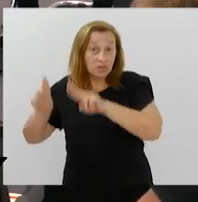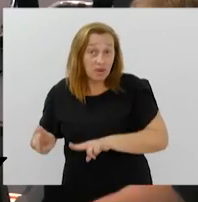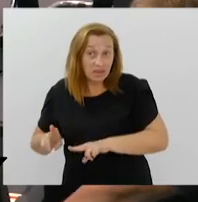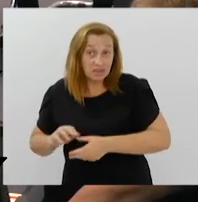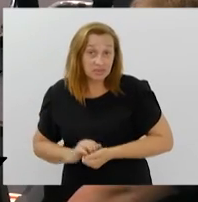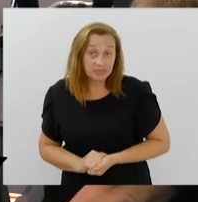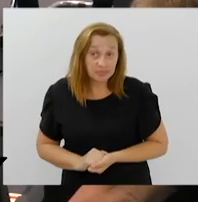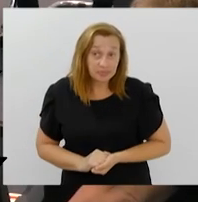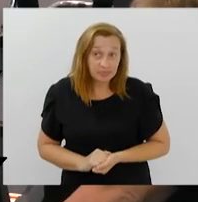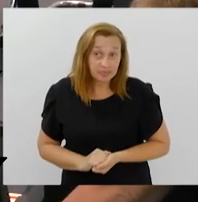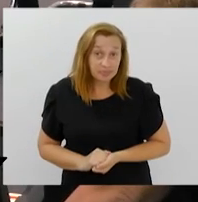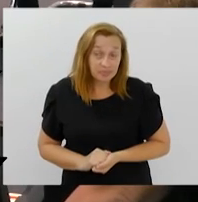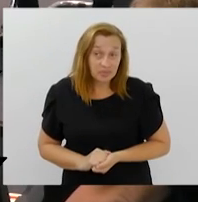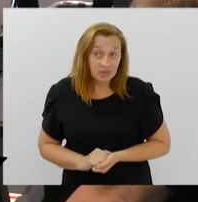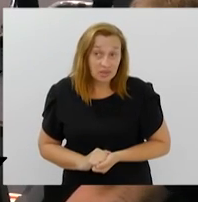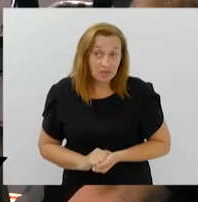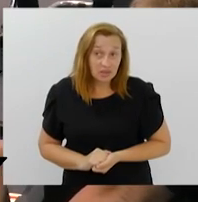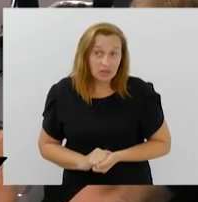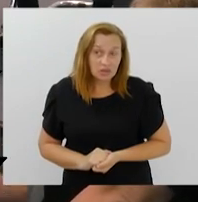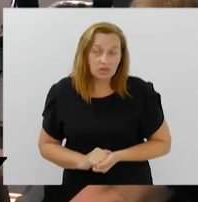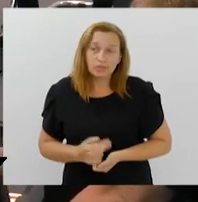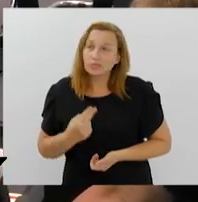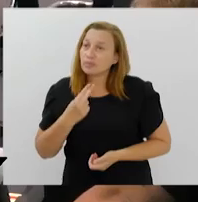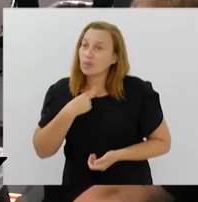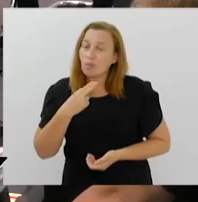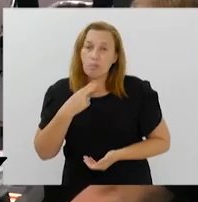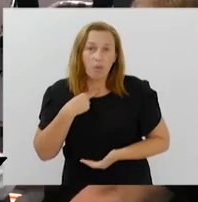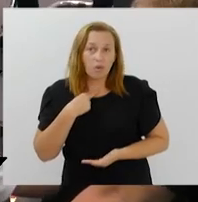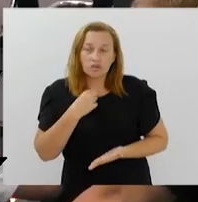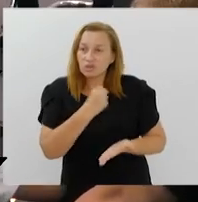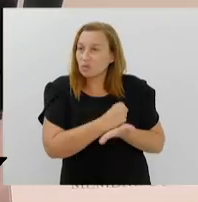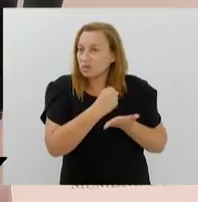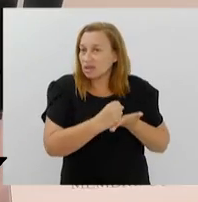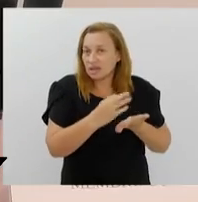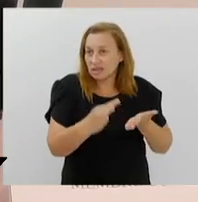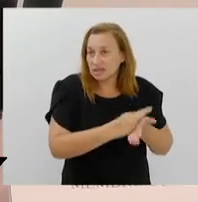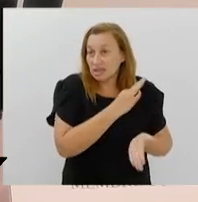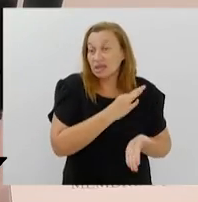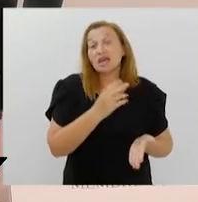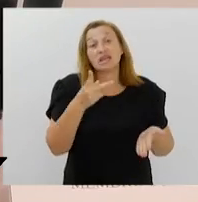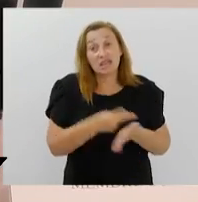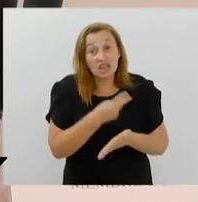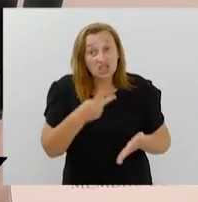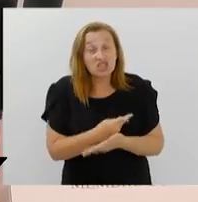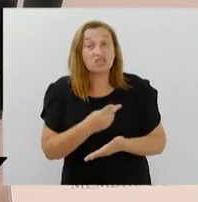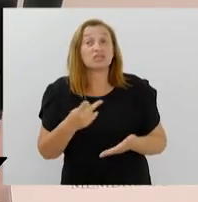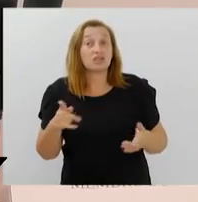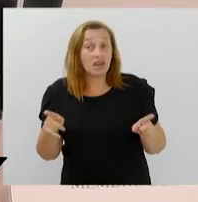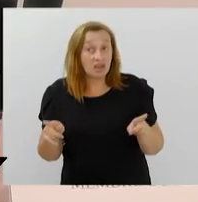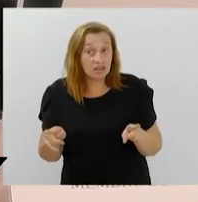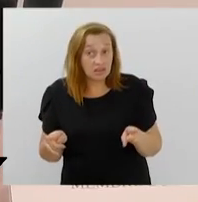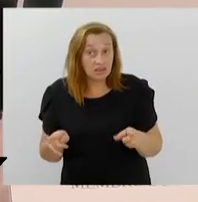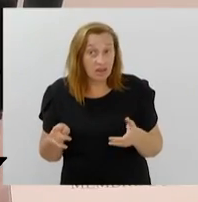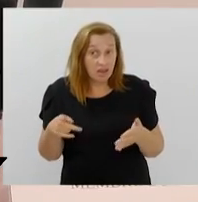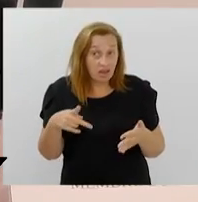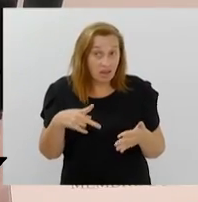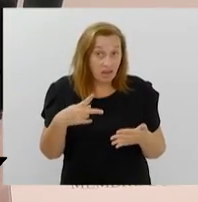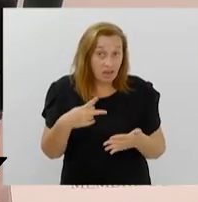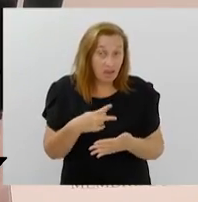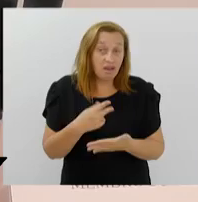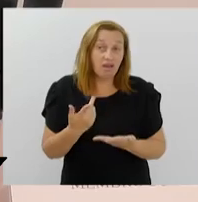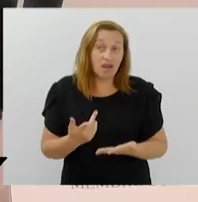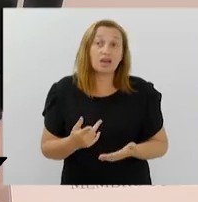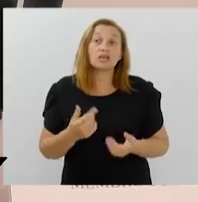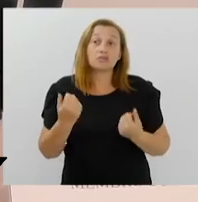Unimed e ela não tem legitimidade está agindo de mafé também e elas também devem ser